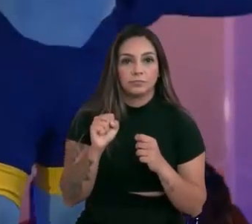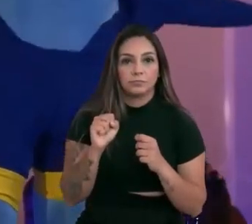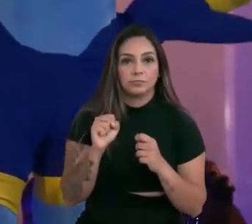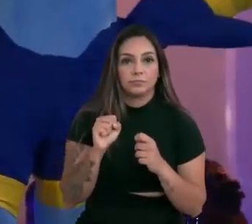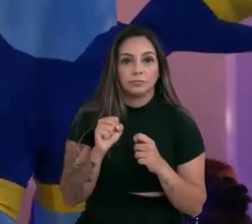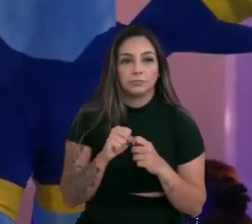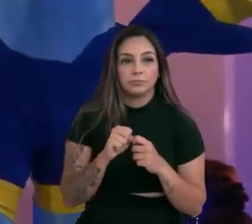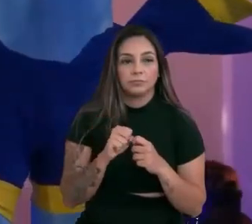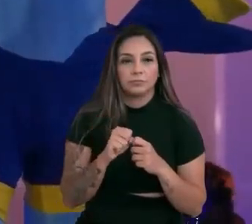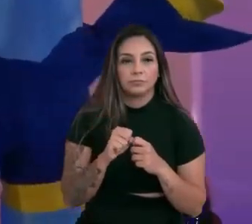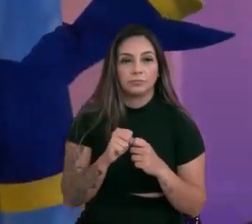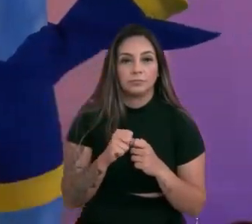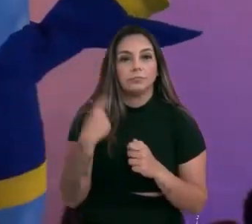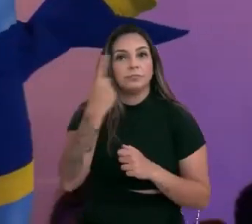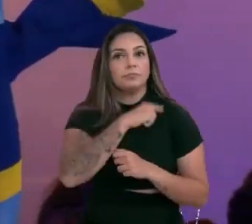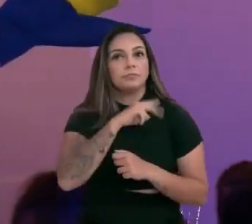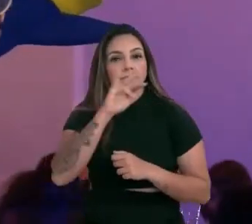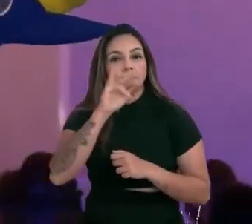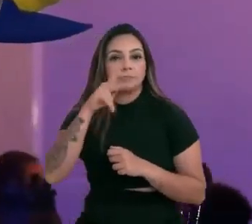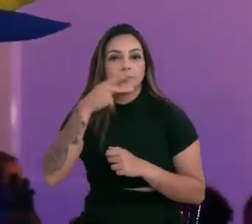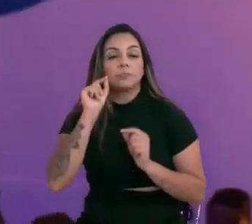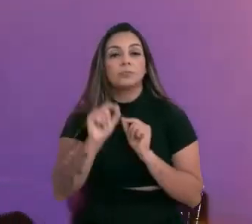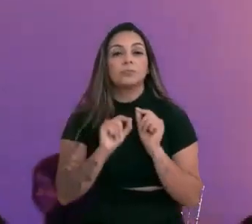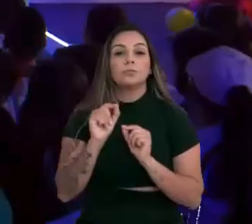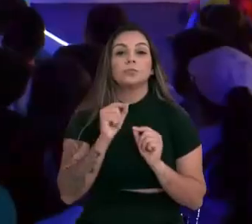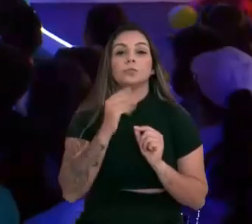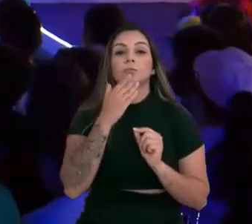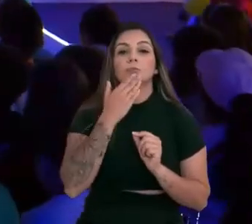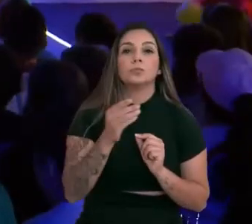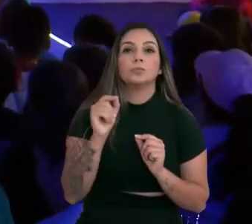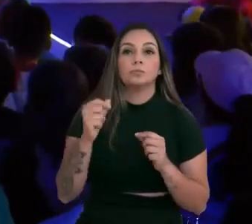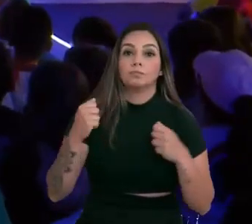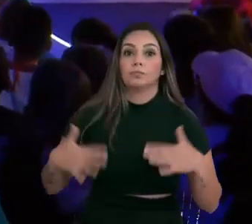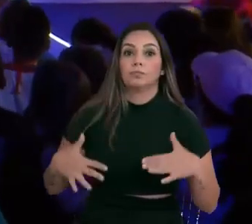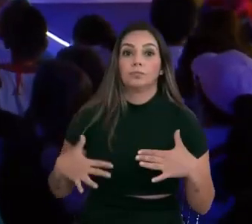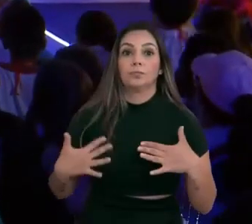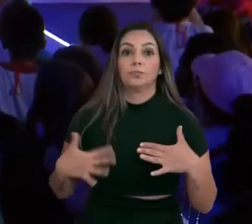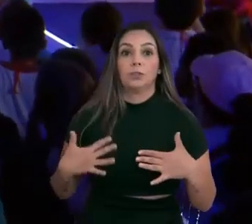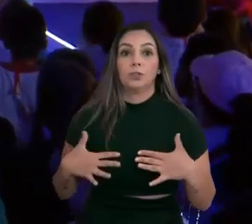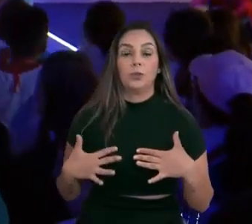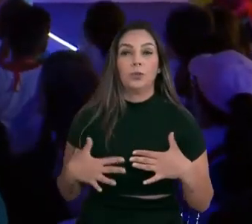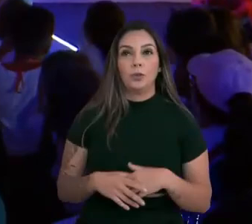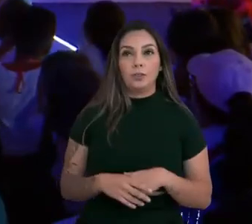E aí a gente vai então falar o quê? Pedir o quê? Só?